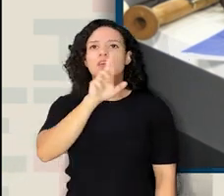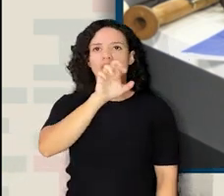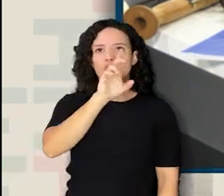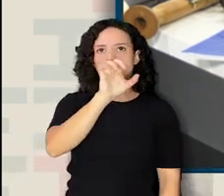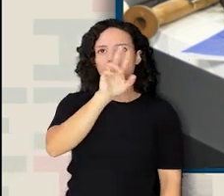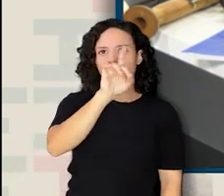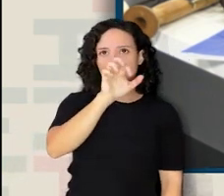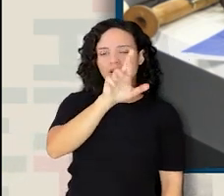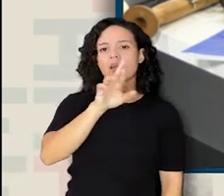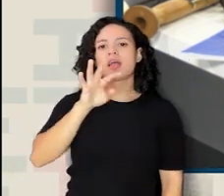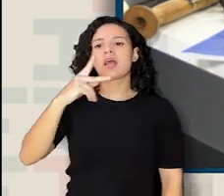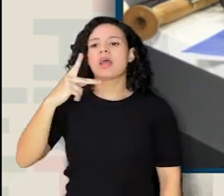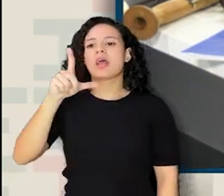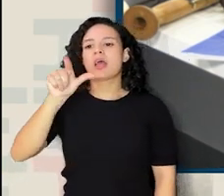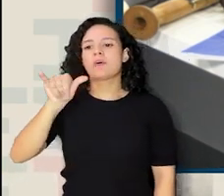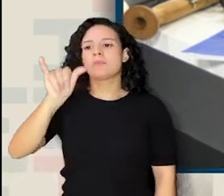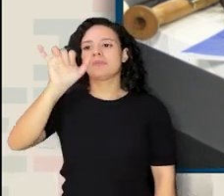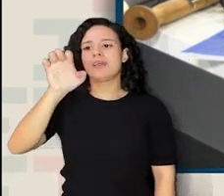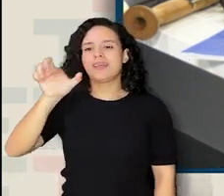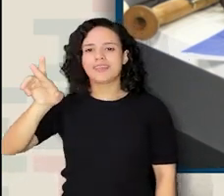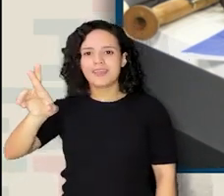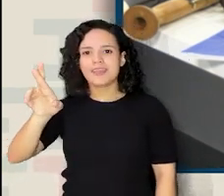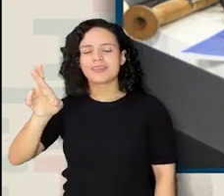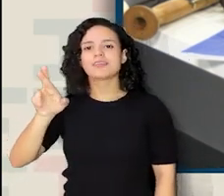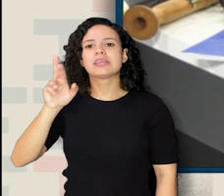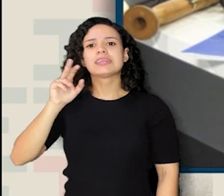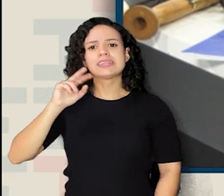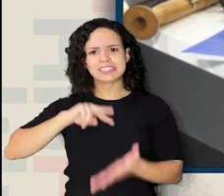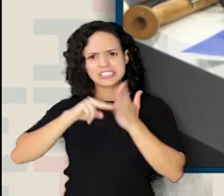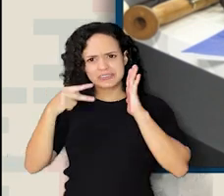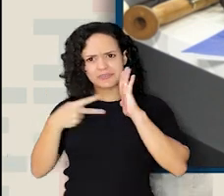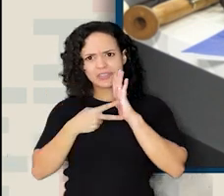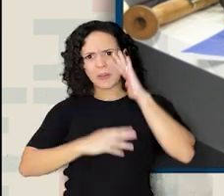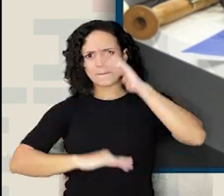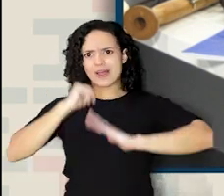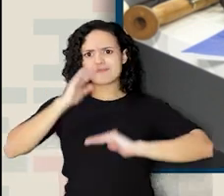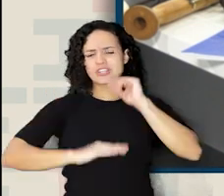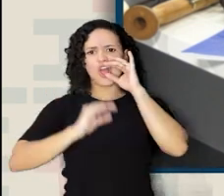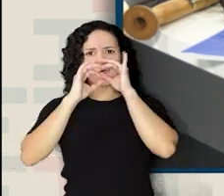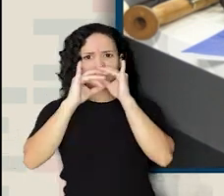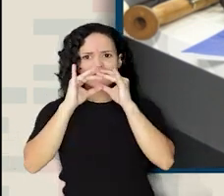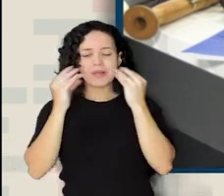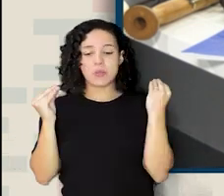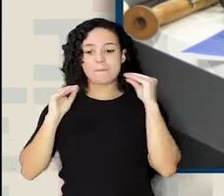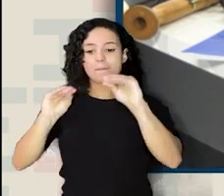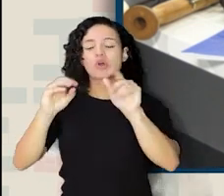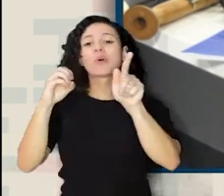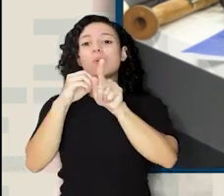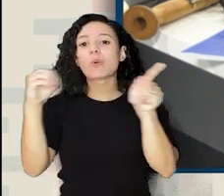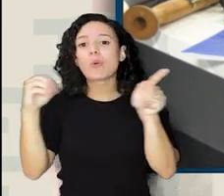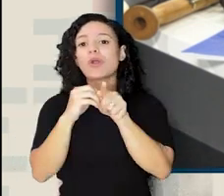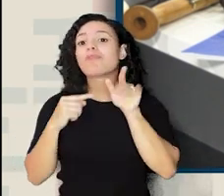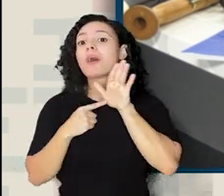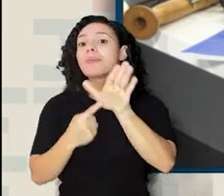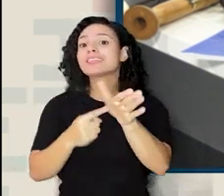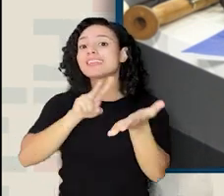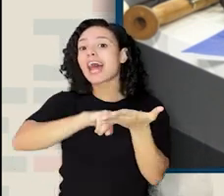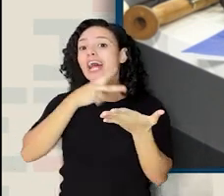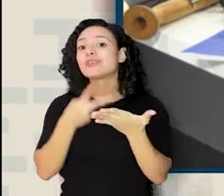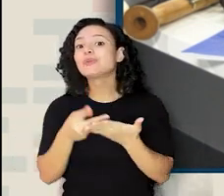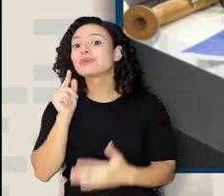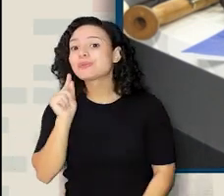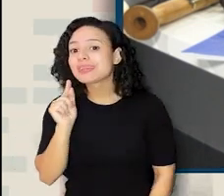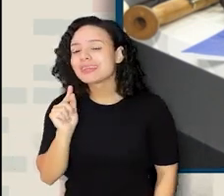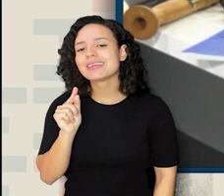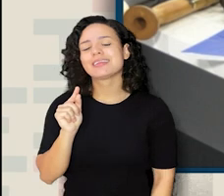isso, porque se você digita Recorder Player, que é o flautista, No Google, o que